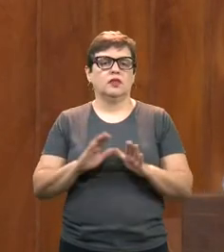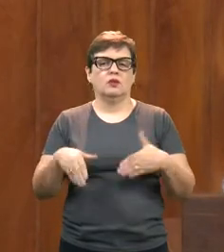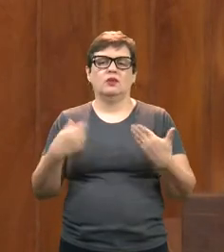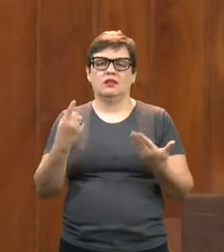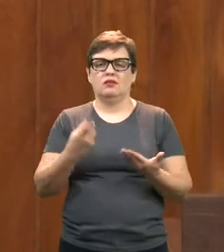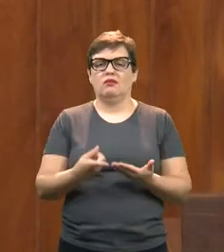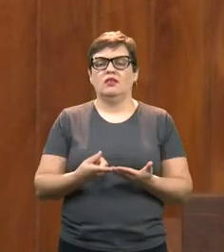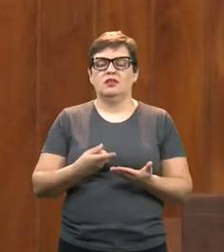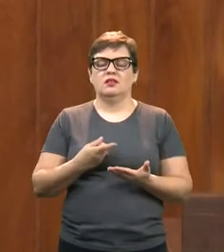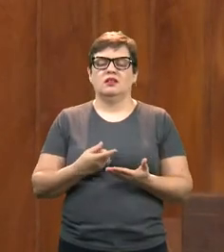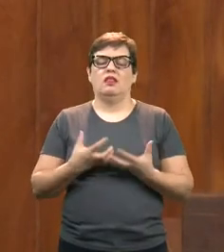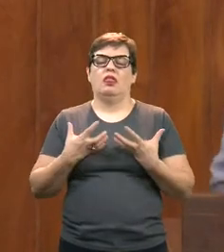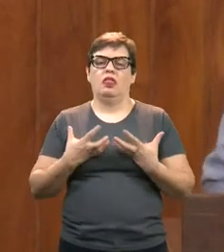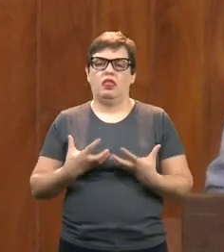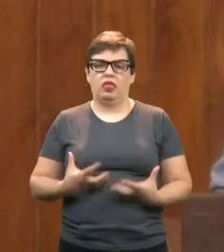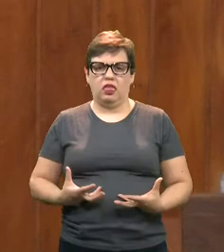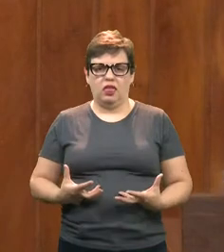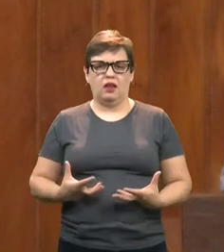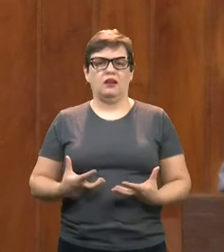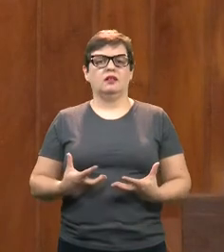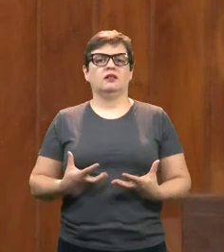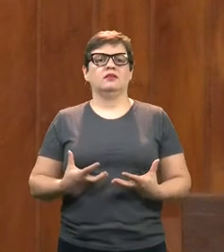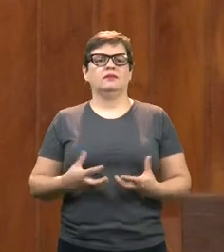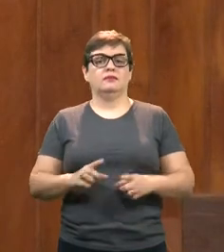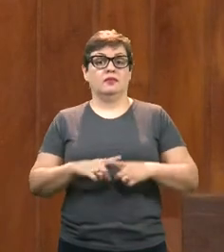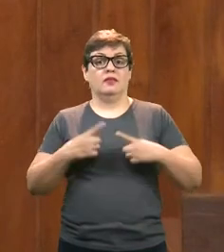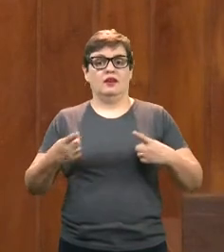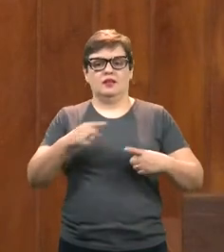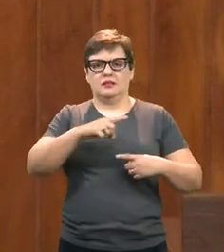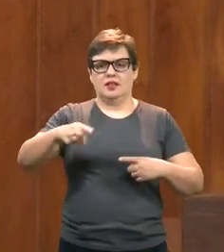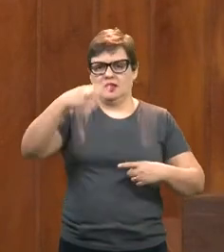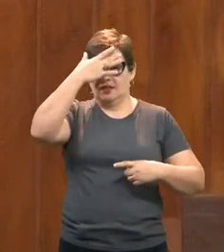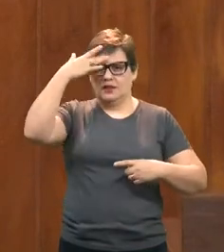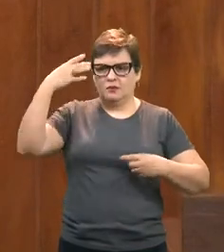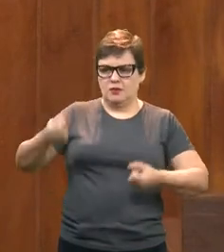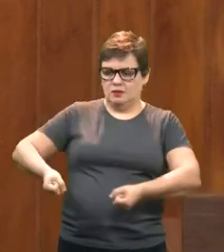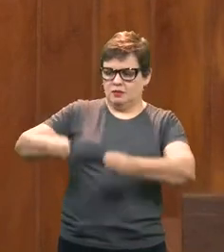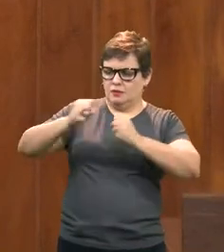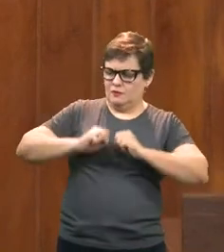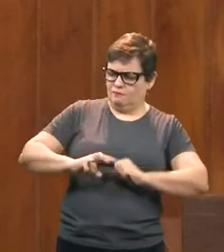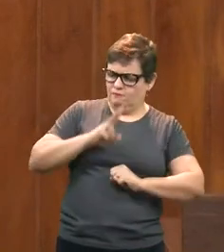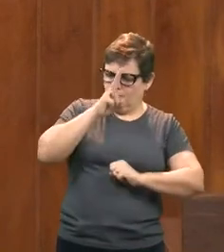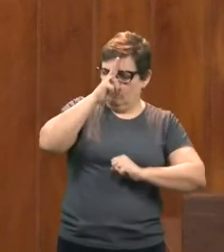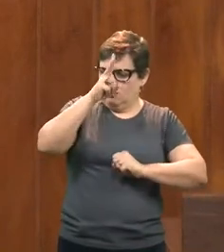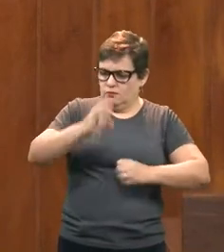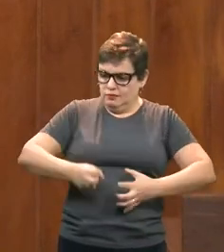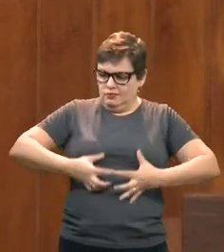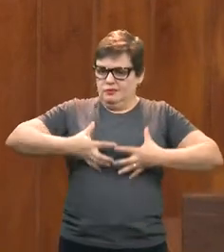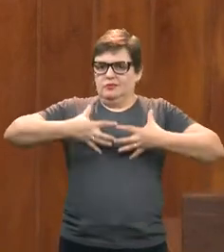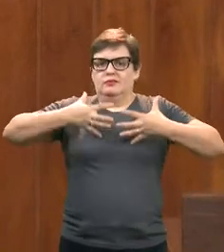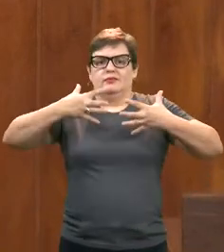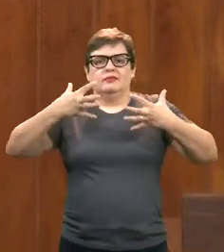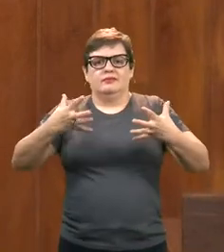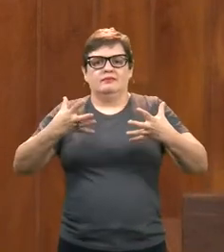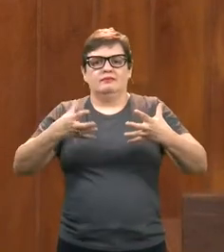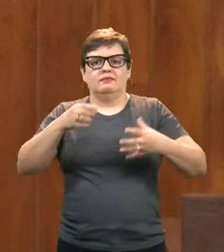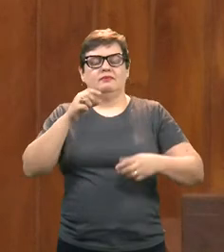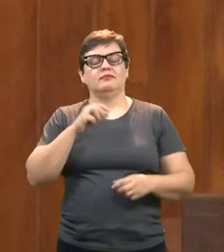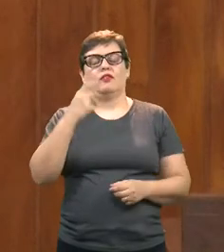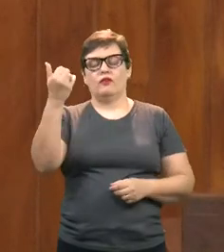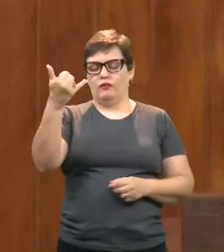E que me trouxeram gás novamente, Falou, Joaquim, você está no local